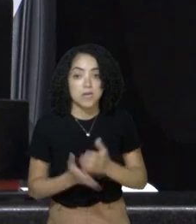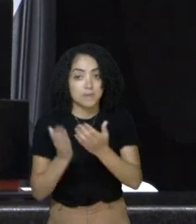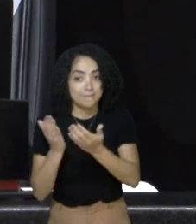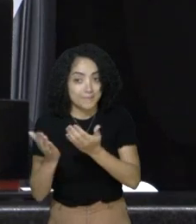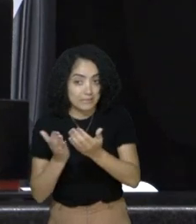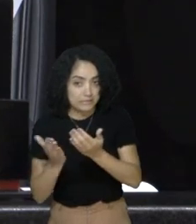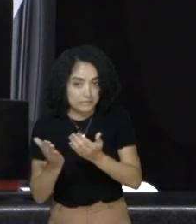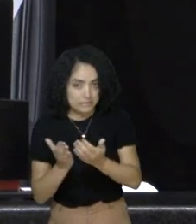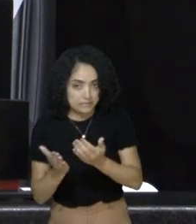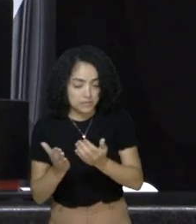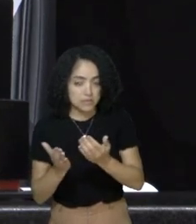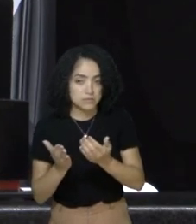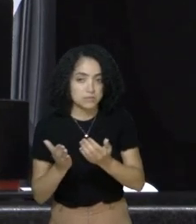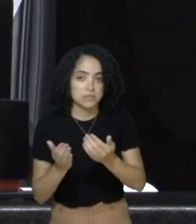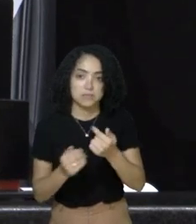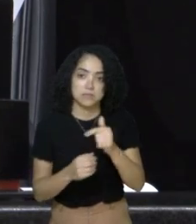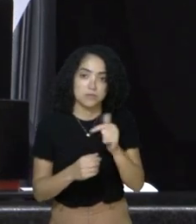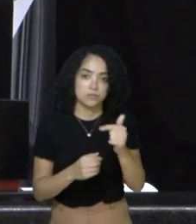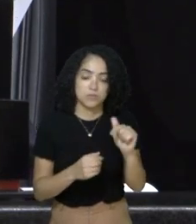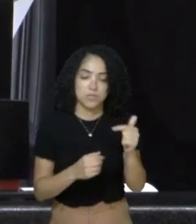de Justiça nesse veto.